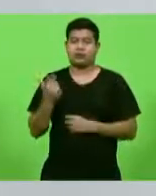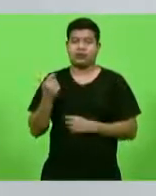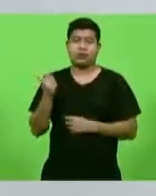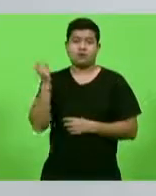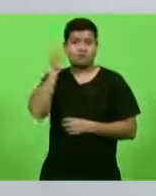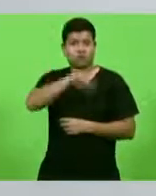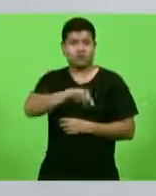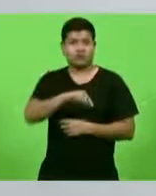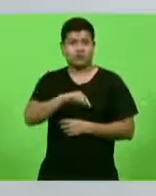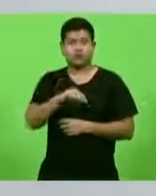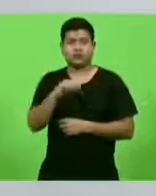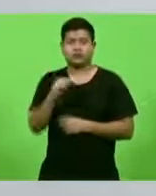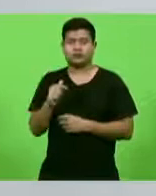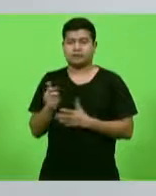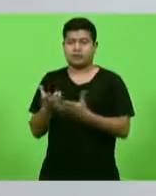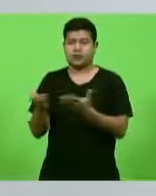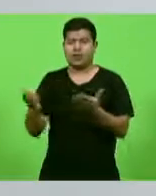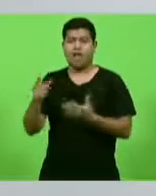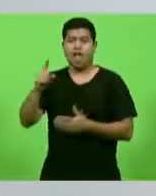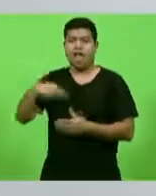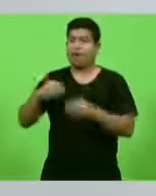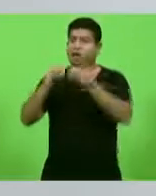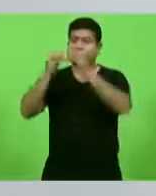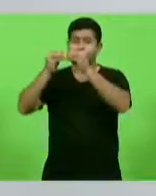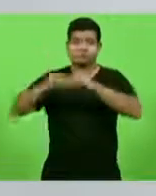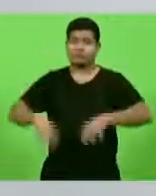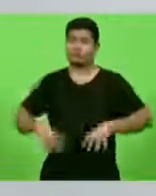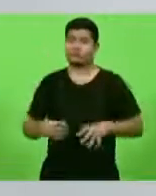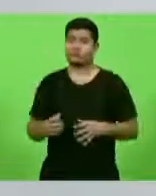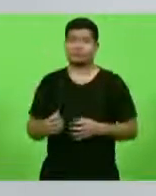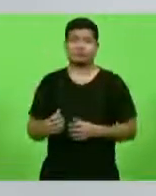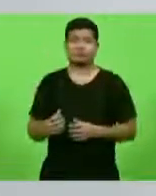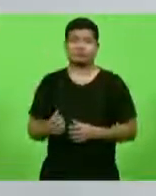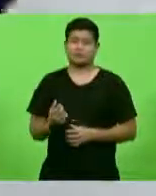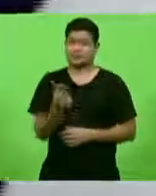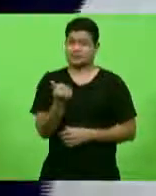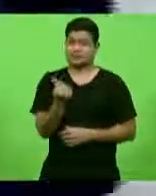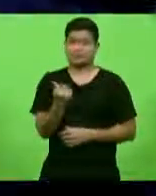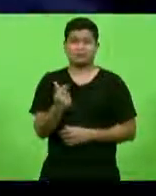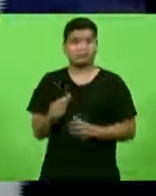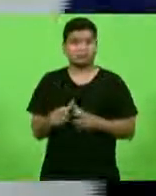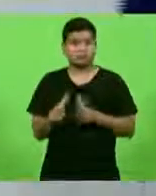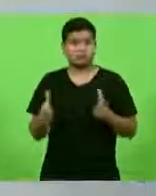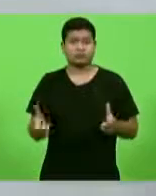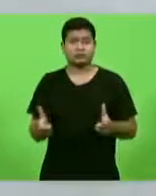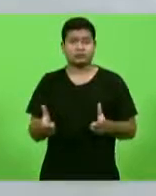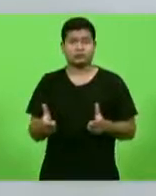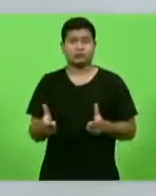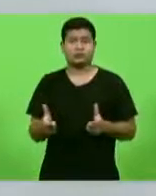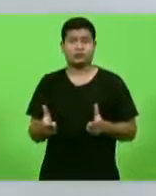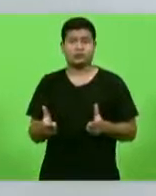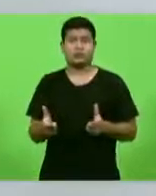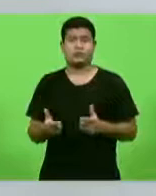tainha, é um impacto financeiro muito grande.